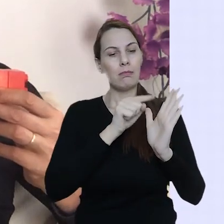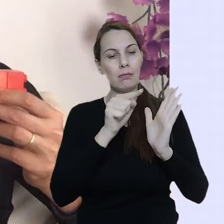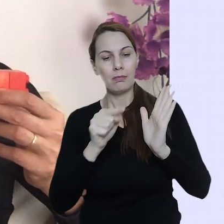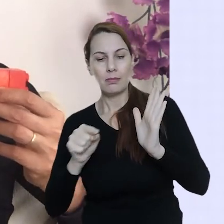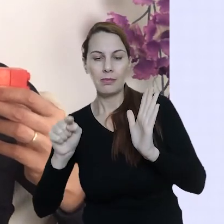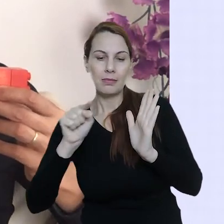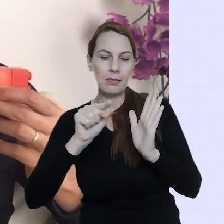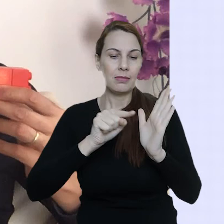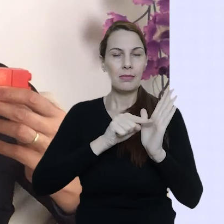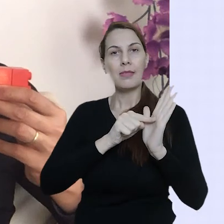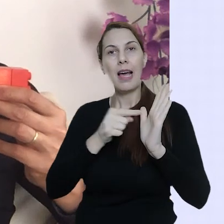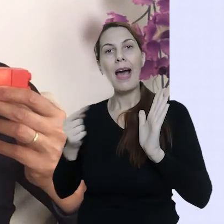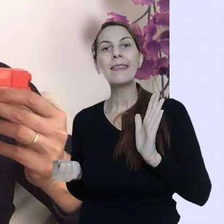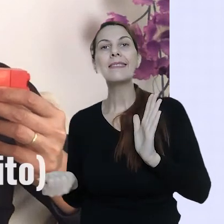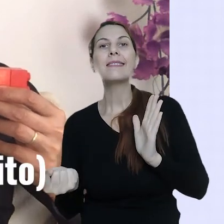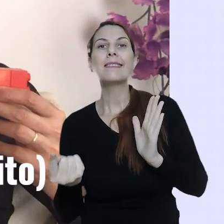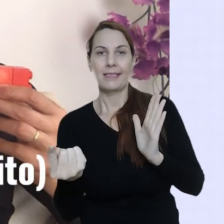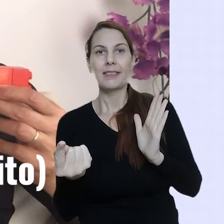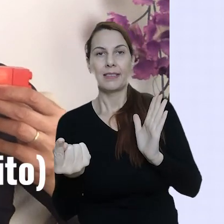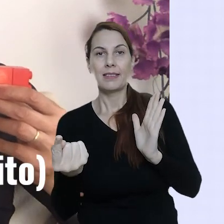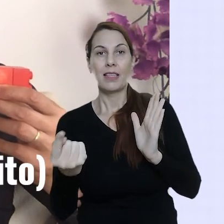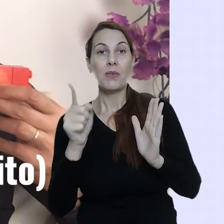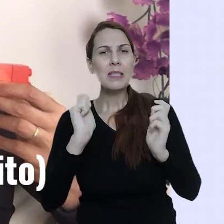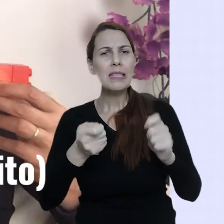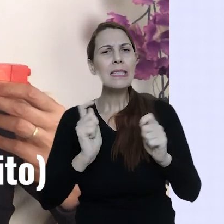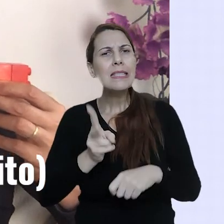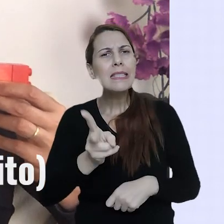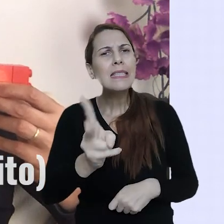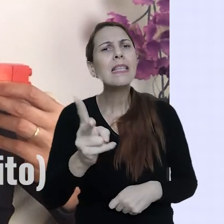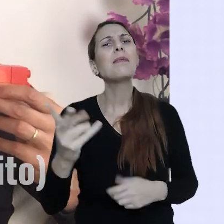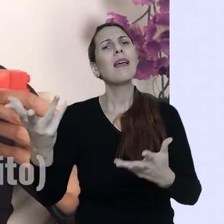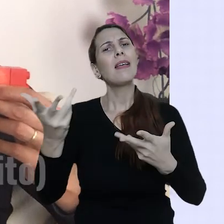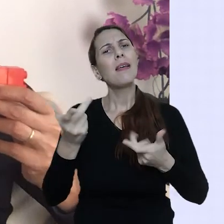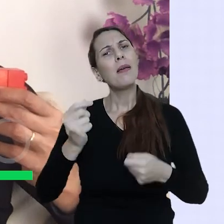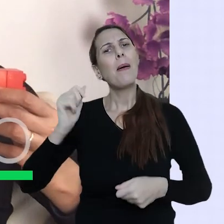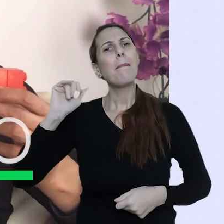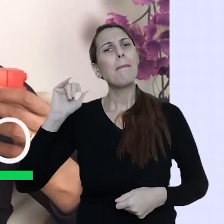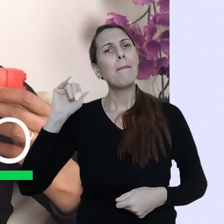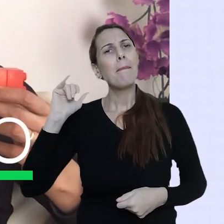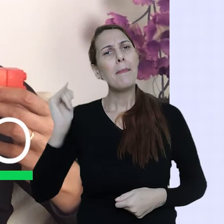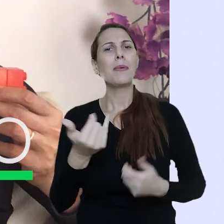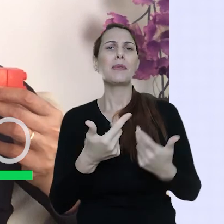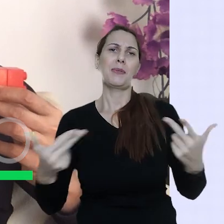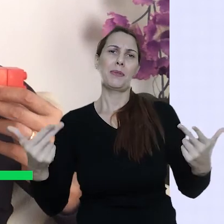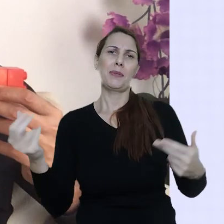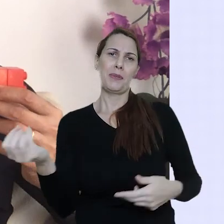mostrando a necessidade de sempre estar aberto às possibilidades.